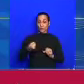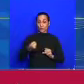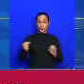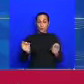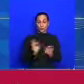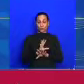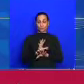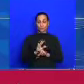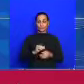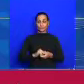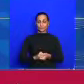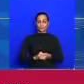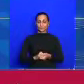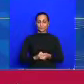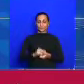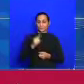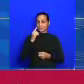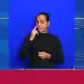dezenas.